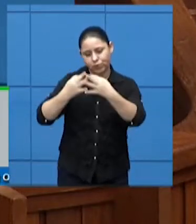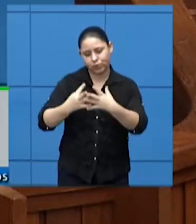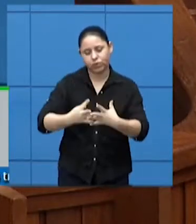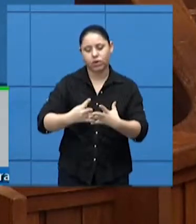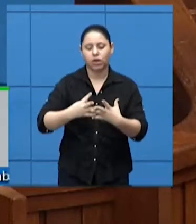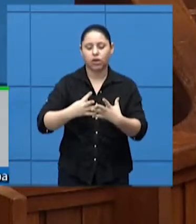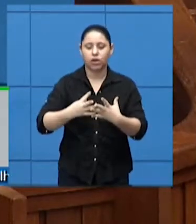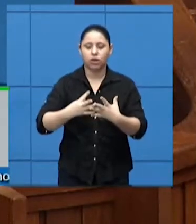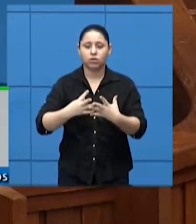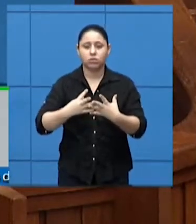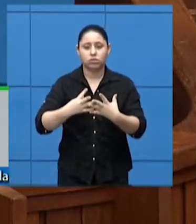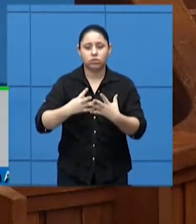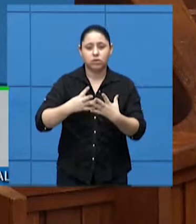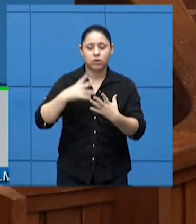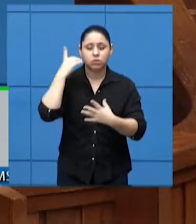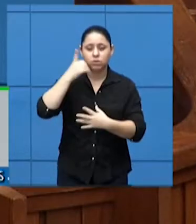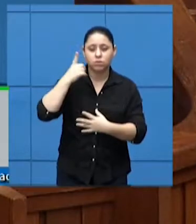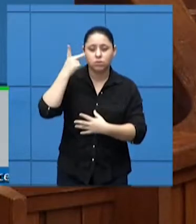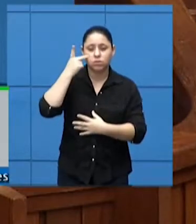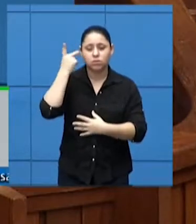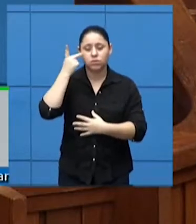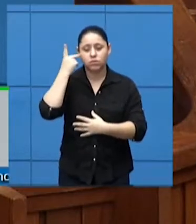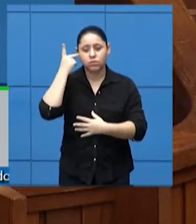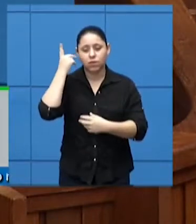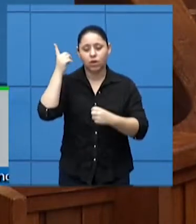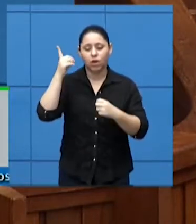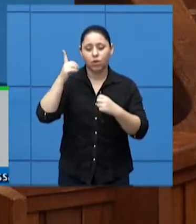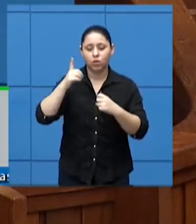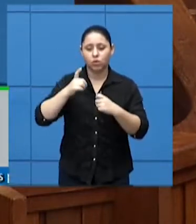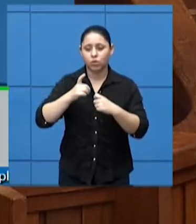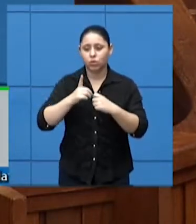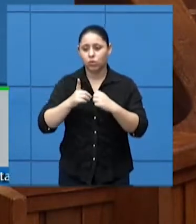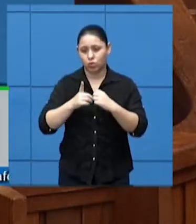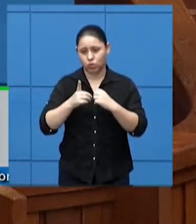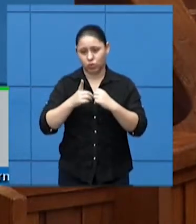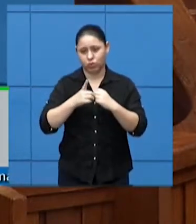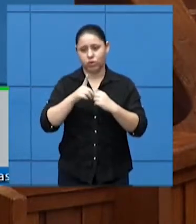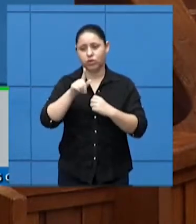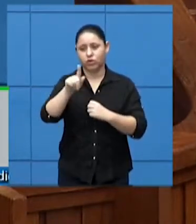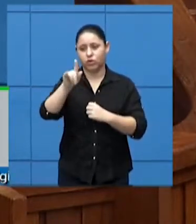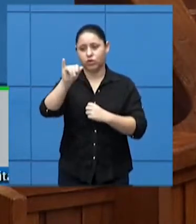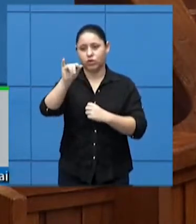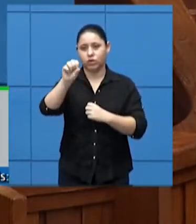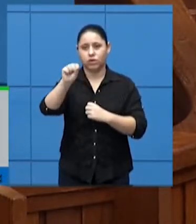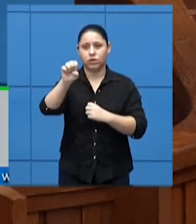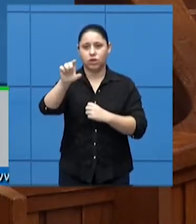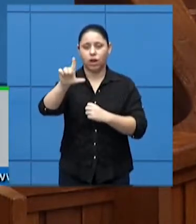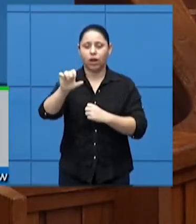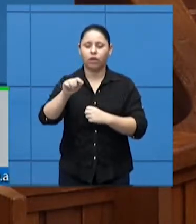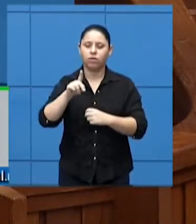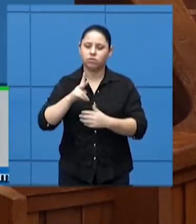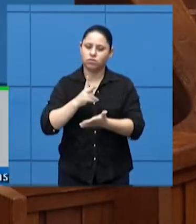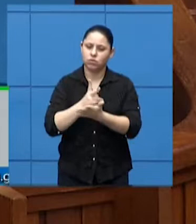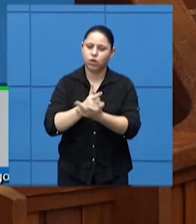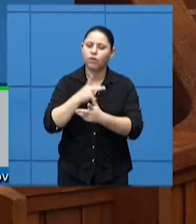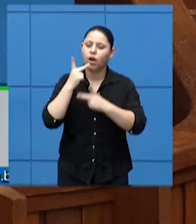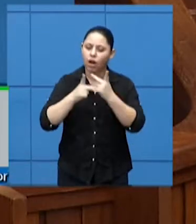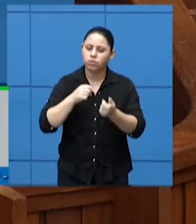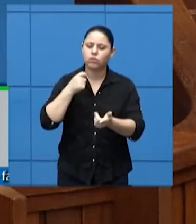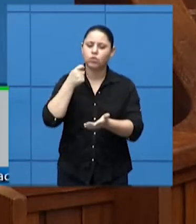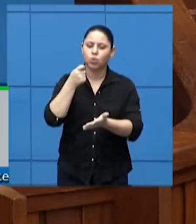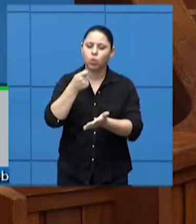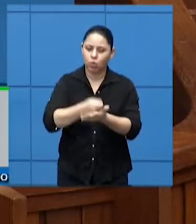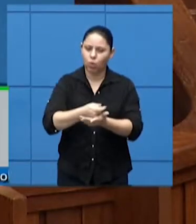Pedro Kemp, pela doutora Gisele Thanos, mas eu vou reforçar um pouco, lembrando, primeiramente